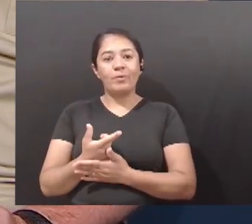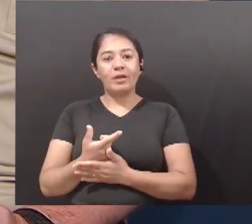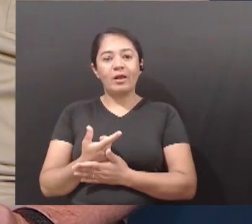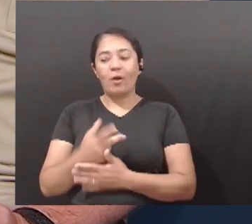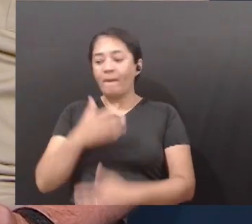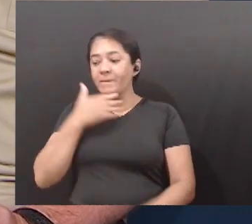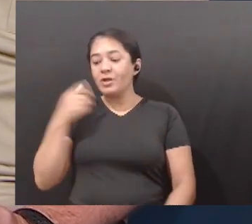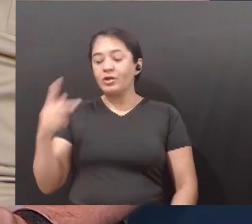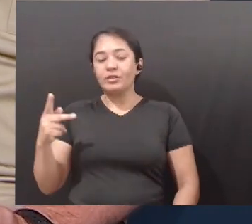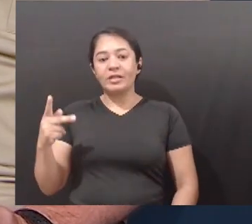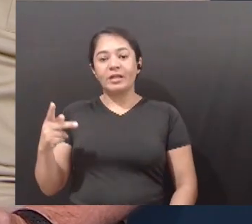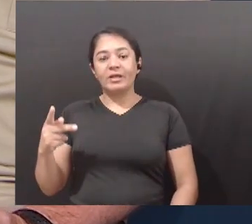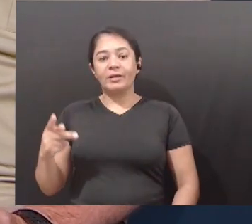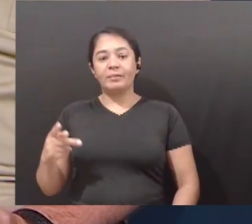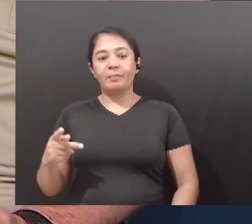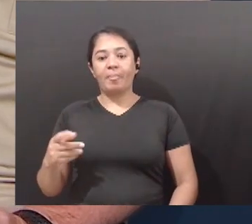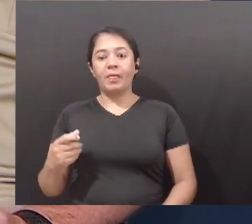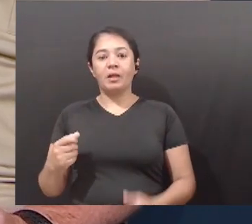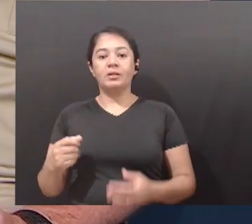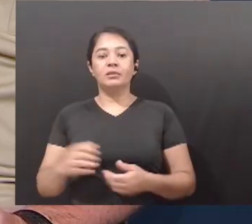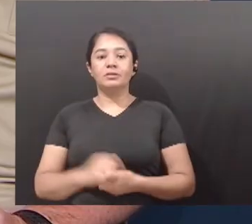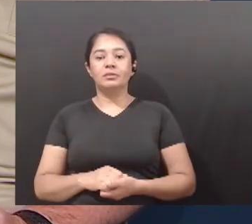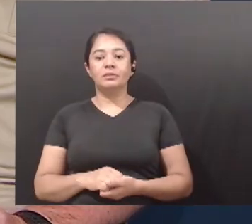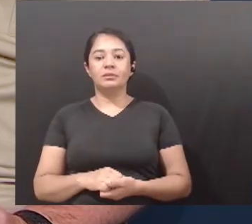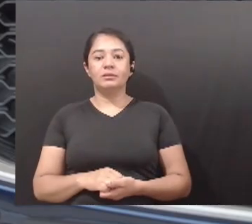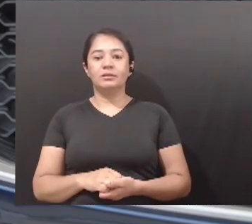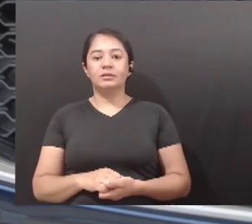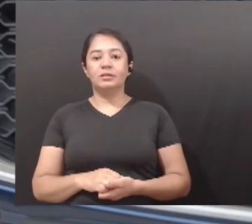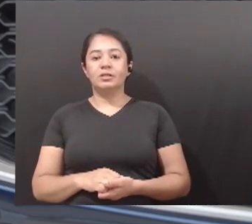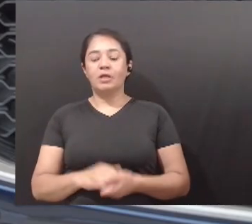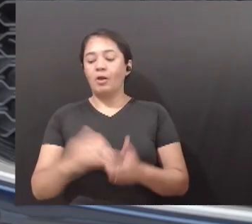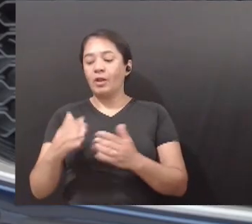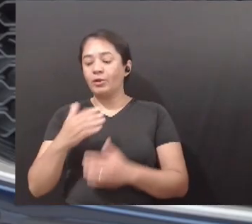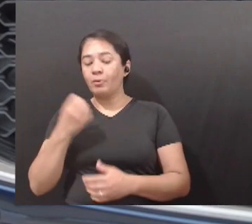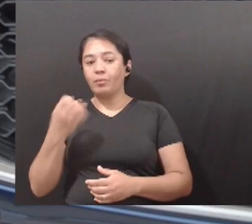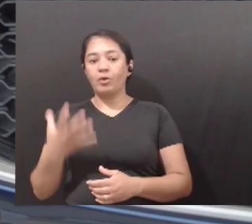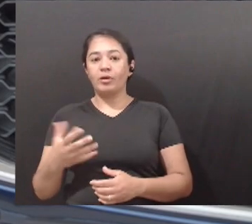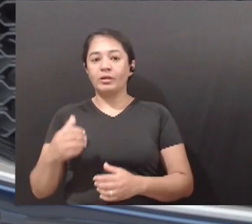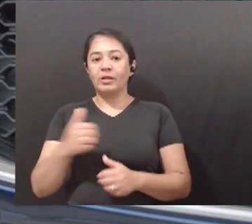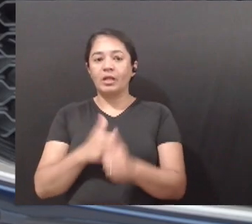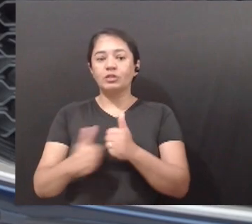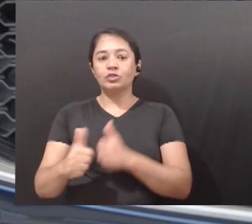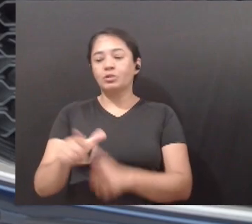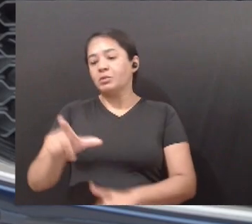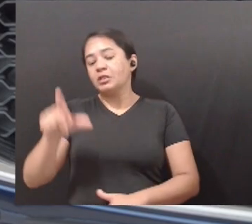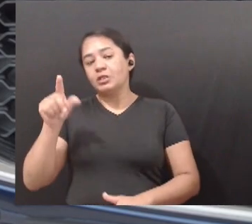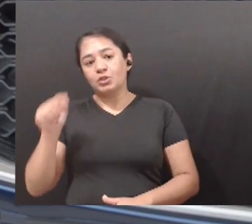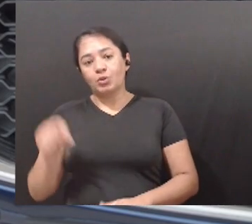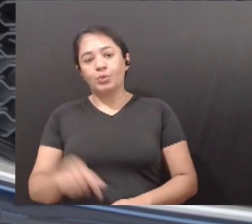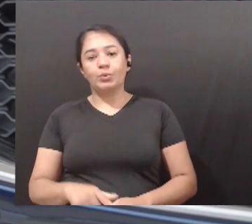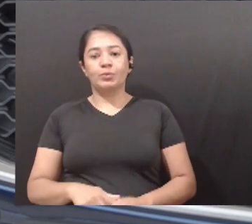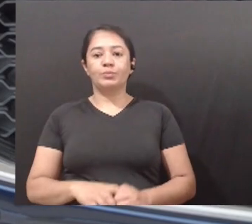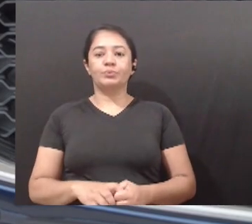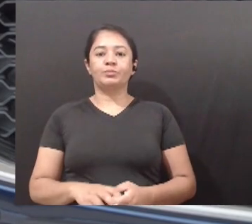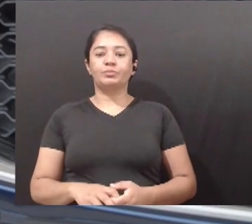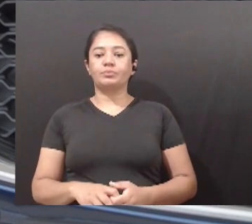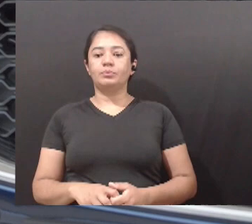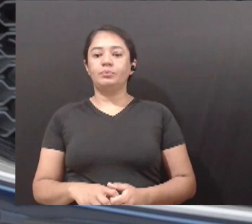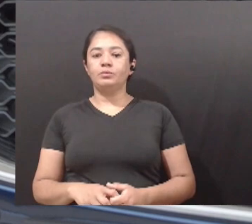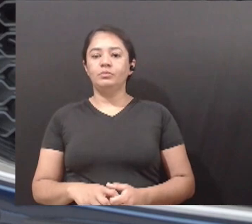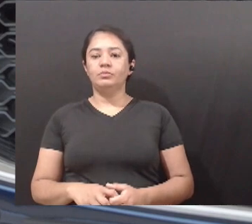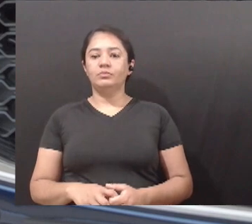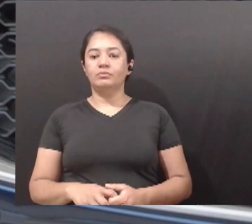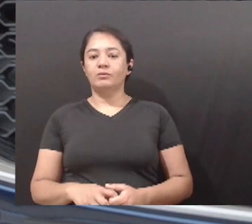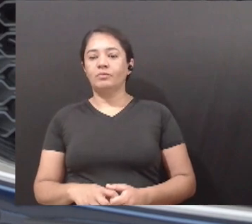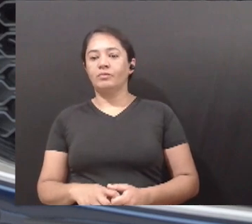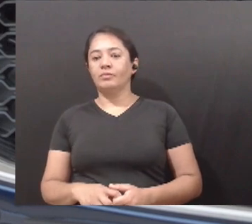e adquirir o bem. A vantagem principal é que ela tem mais autonomia na escolha, então o que ela quiser fazer com o carro dela,